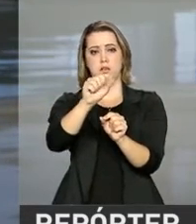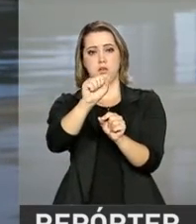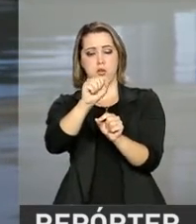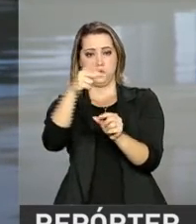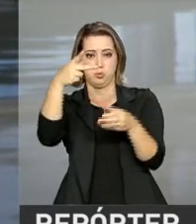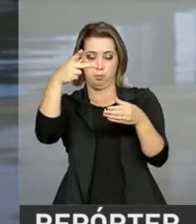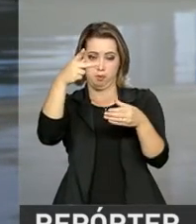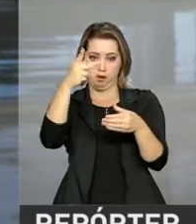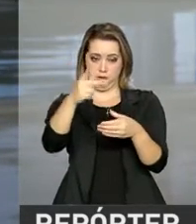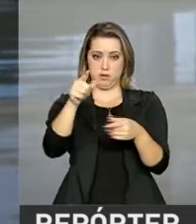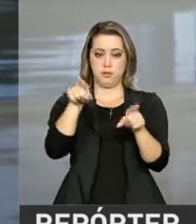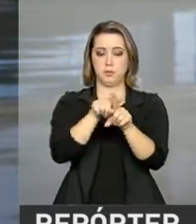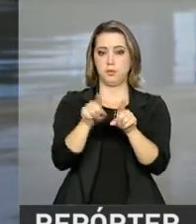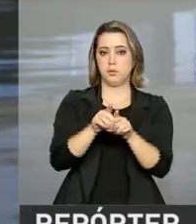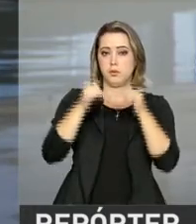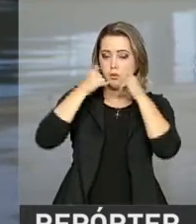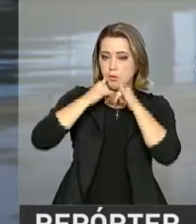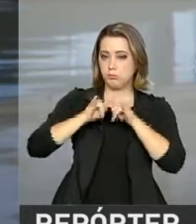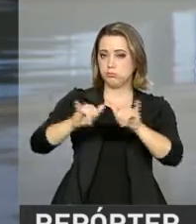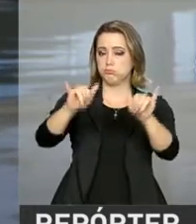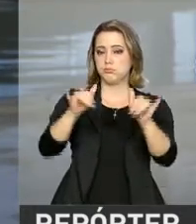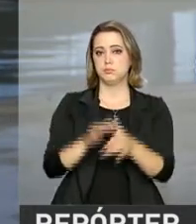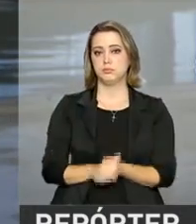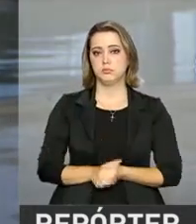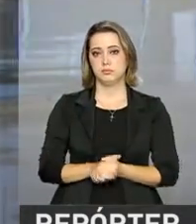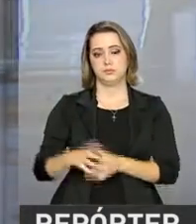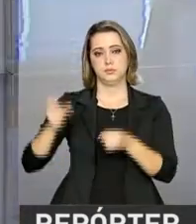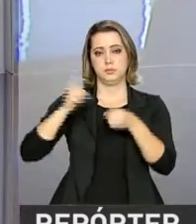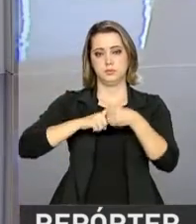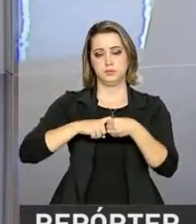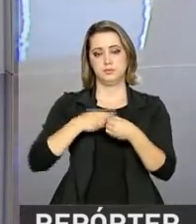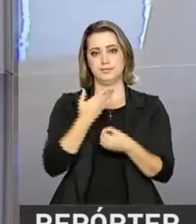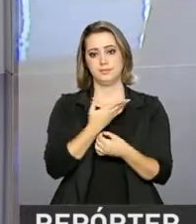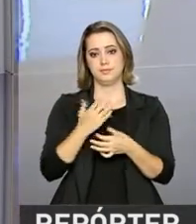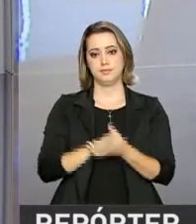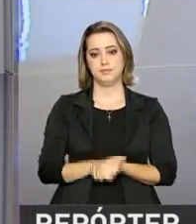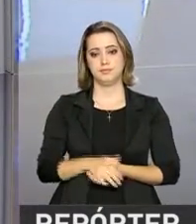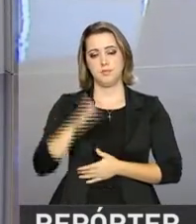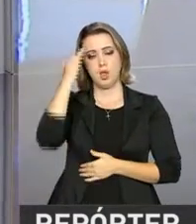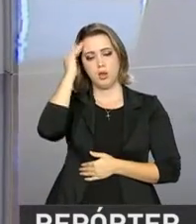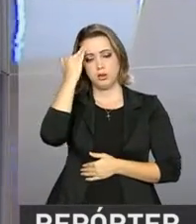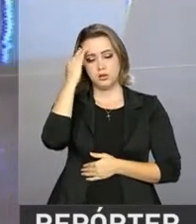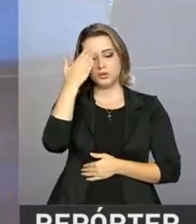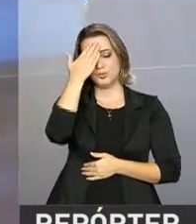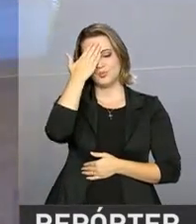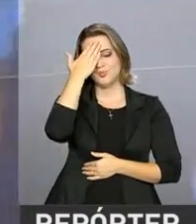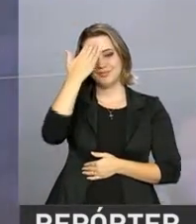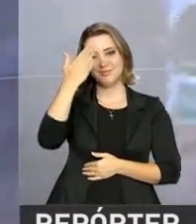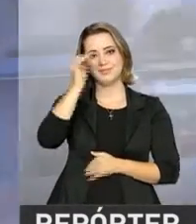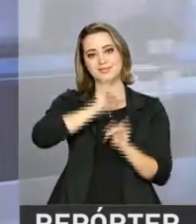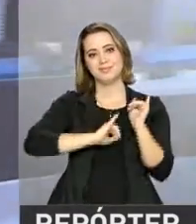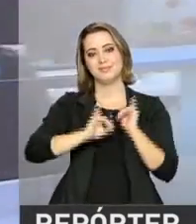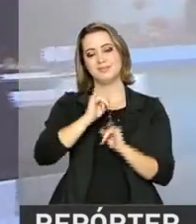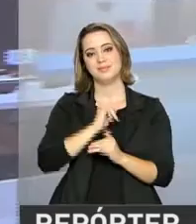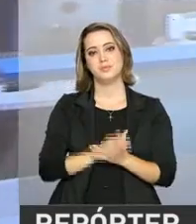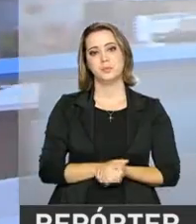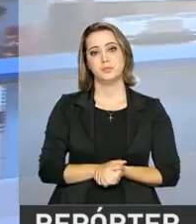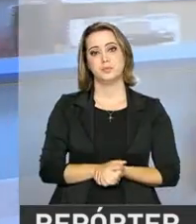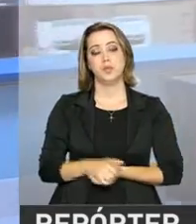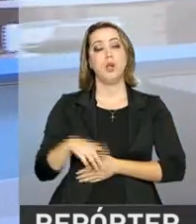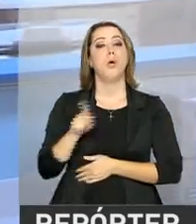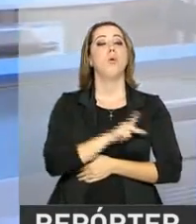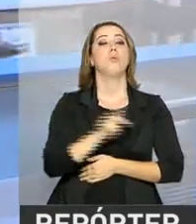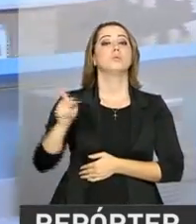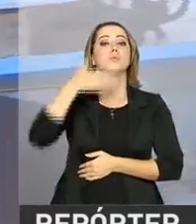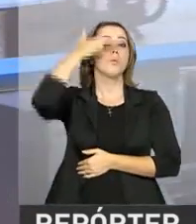de pesquisa energética eu volto com você não estou de roberto foi entendido paulo obrigado pelas informações e o presidente